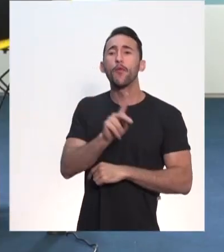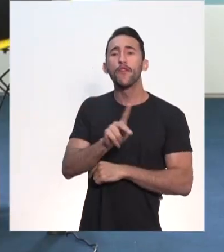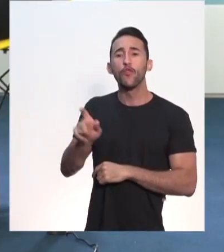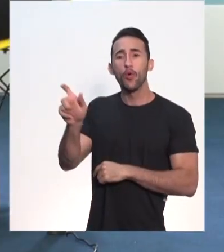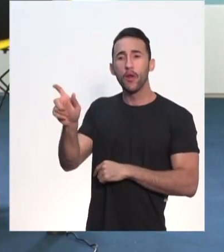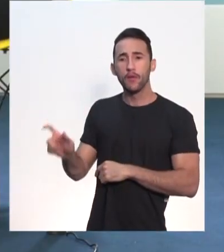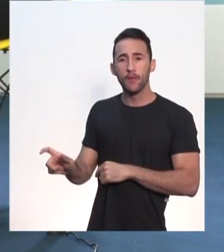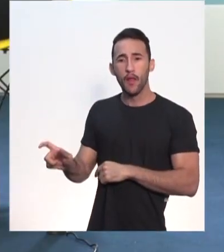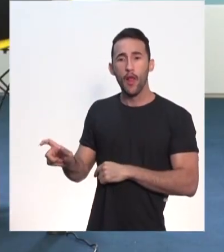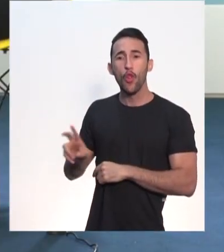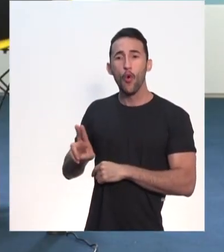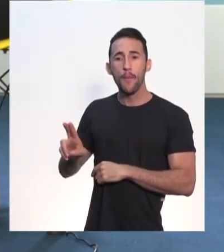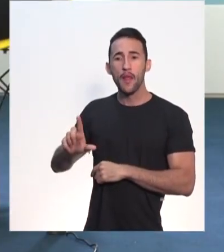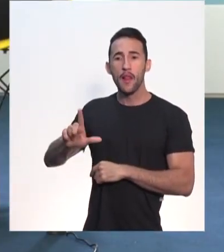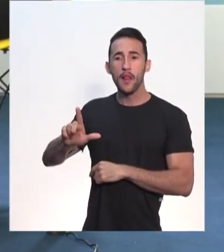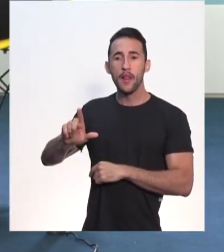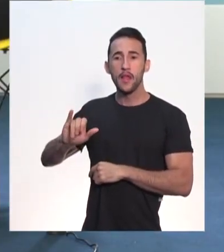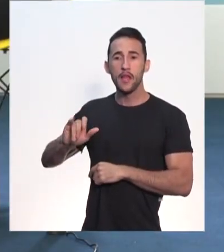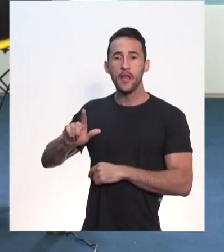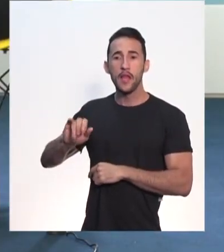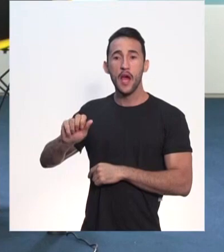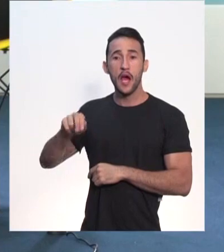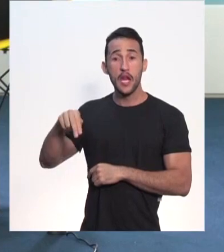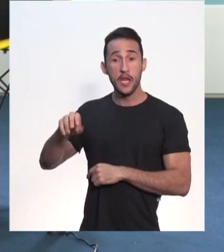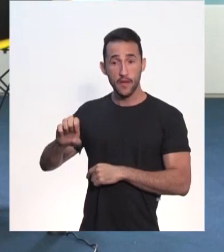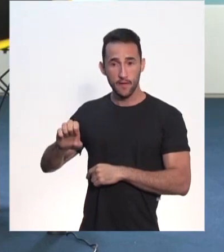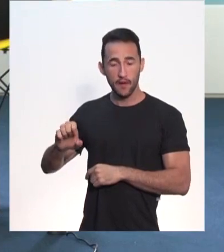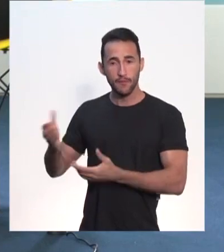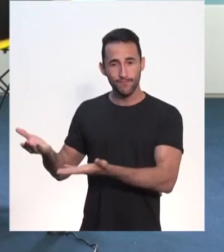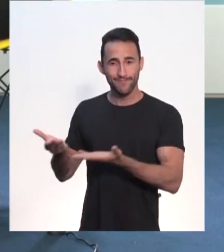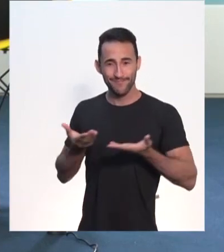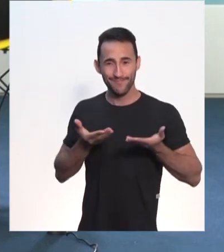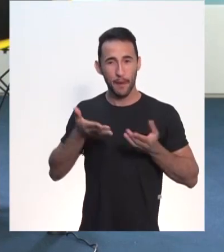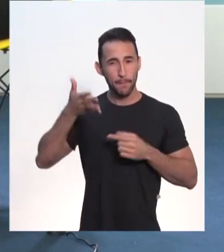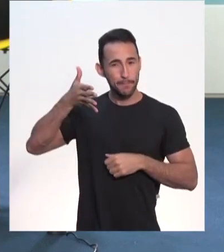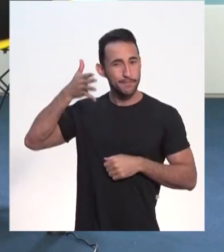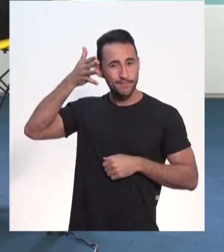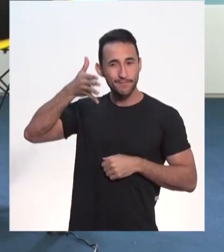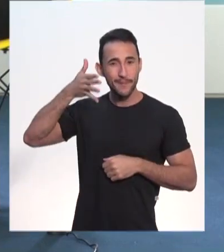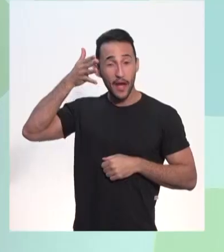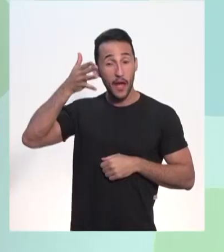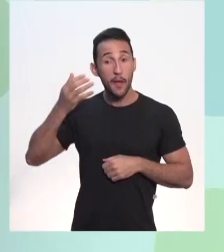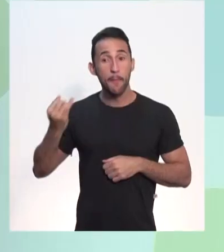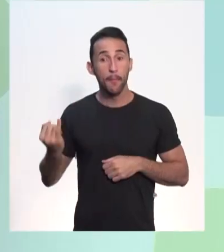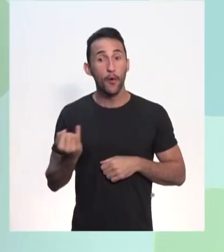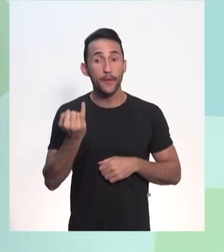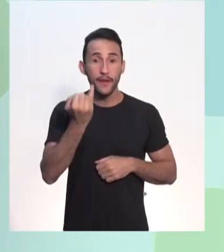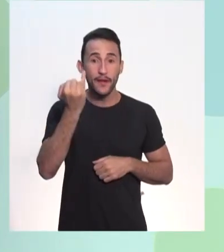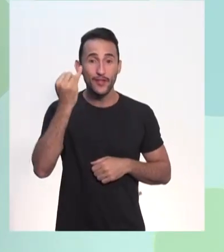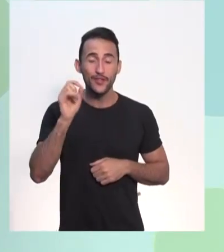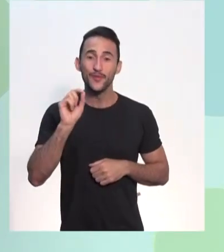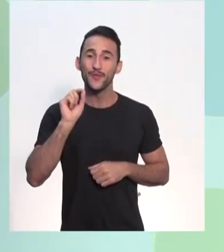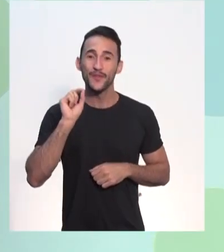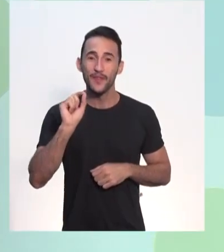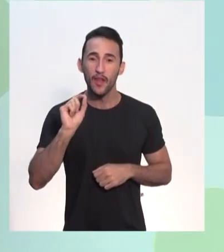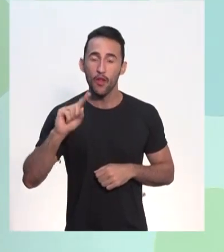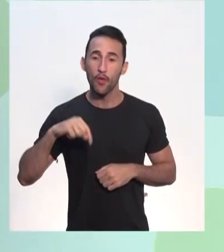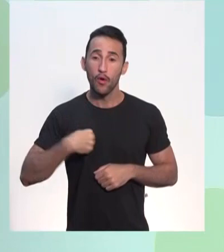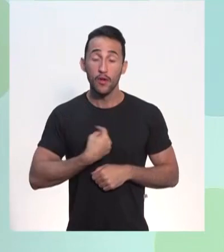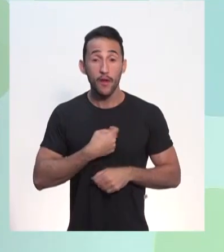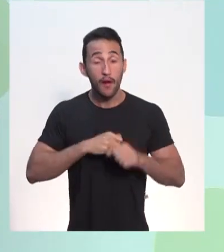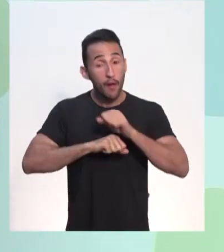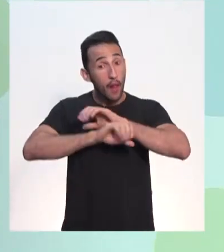também participará aqui das atividades conosco. É importante que a gente tenha clareza